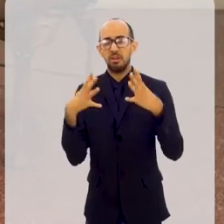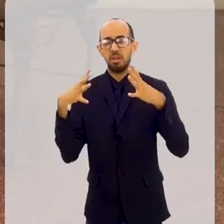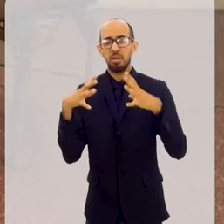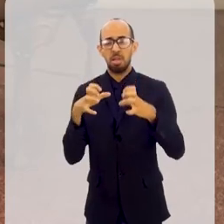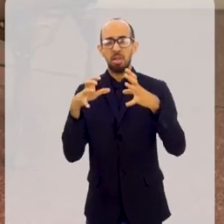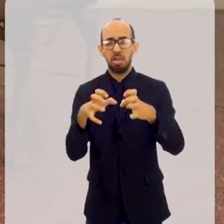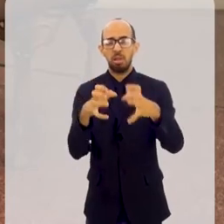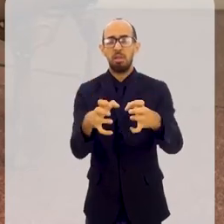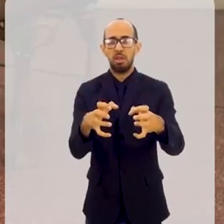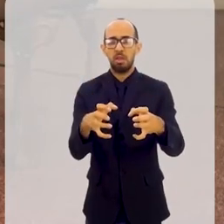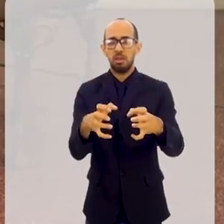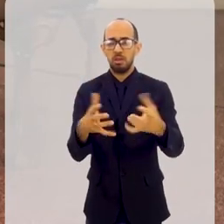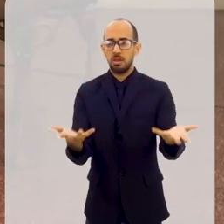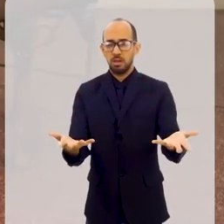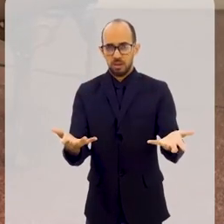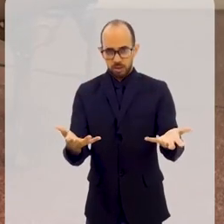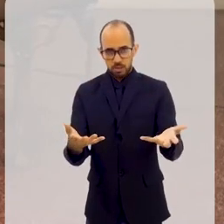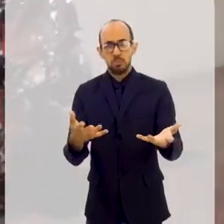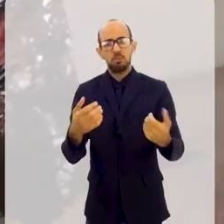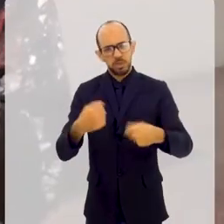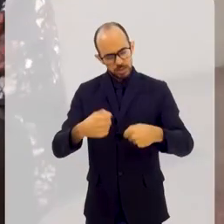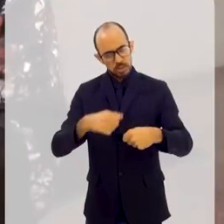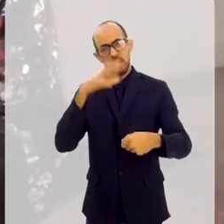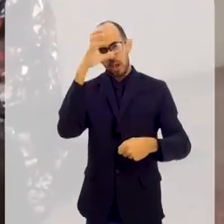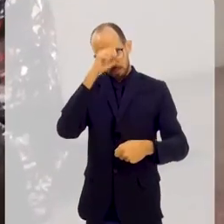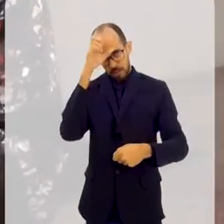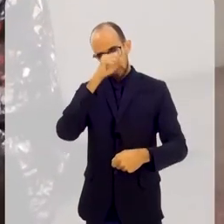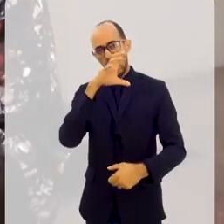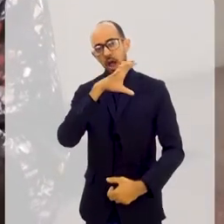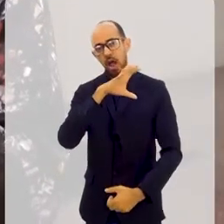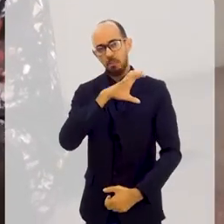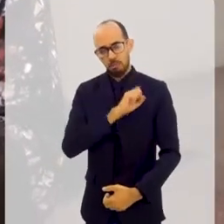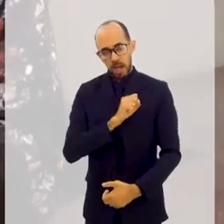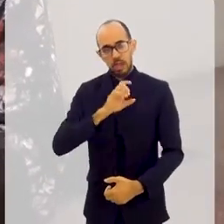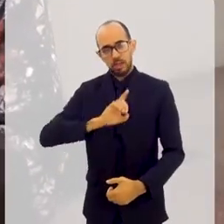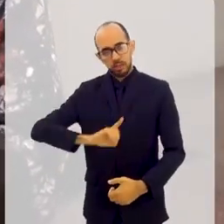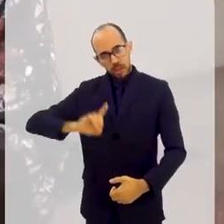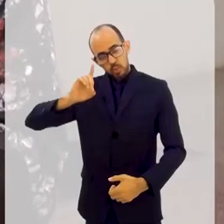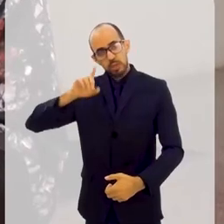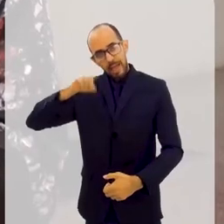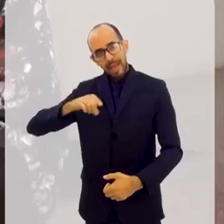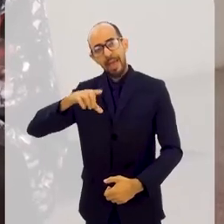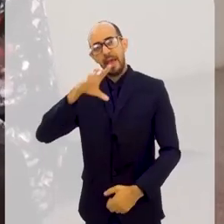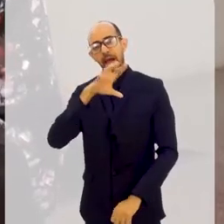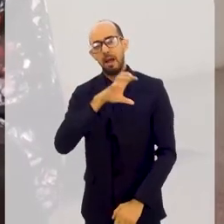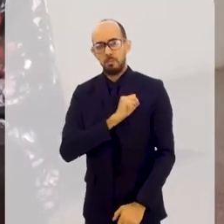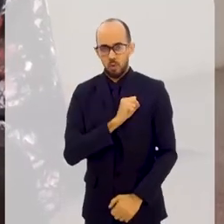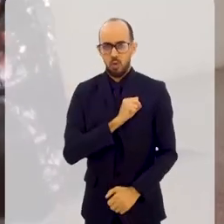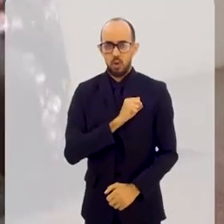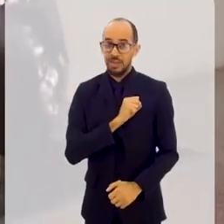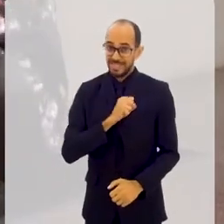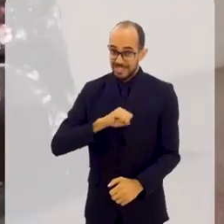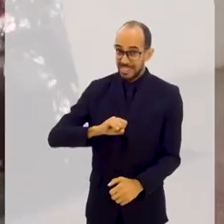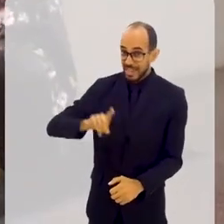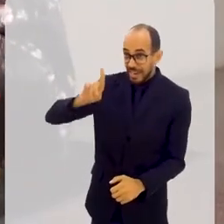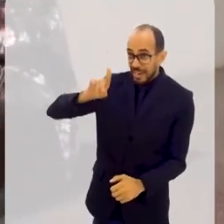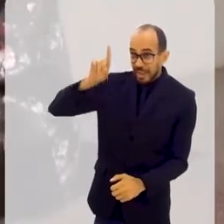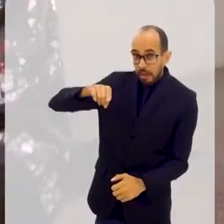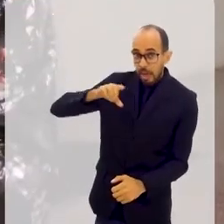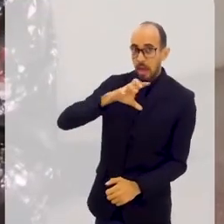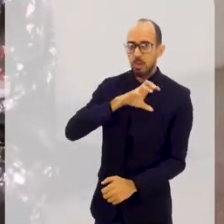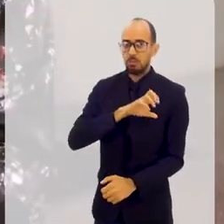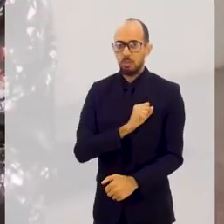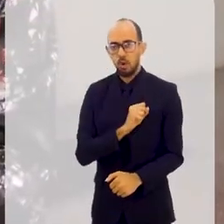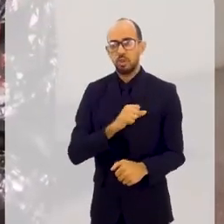vou ficar sabe brigando sem necessidade Vamos aprender a amar Deus é o amor se ele é amor